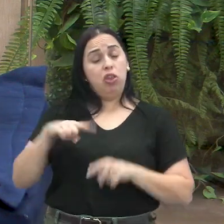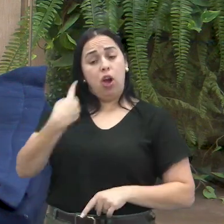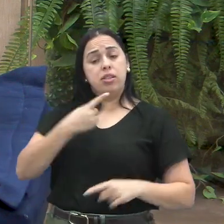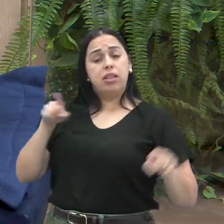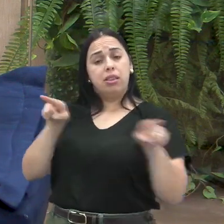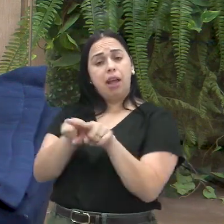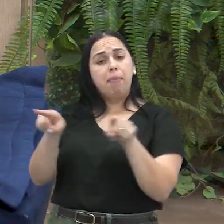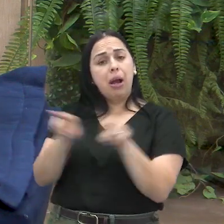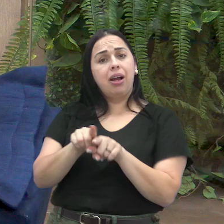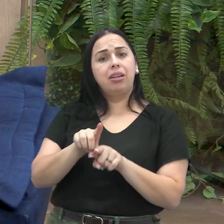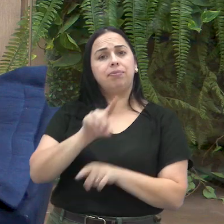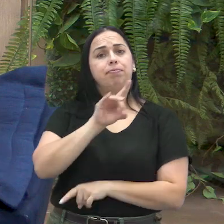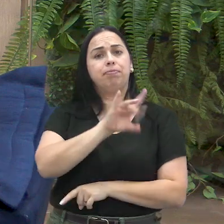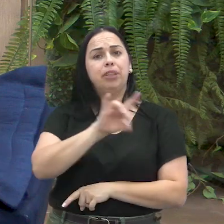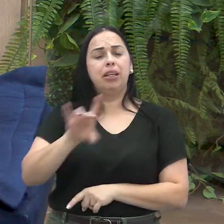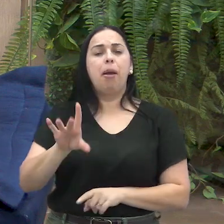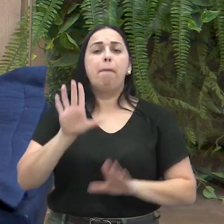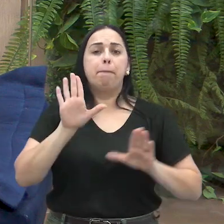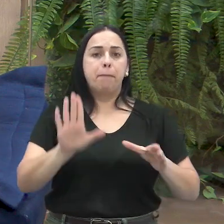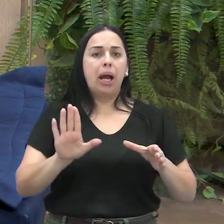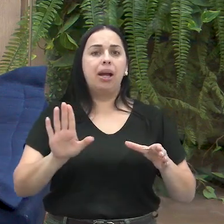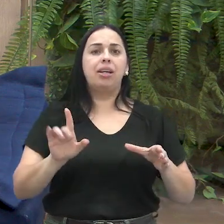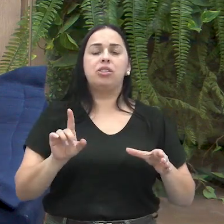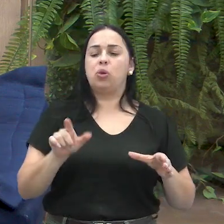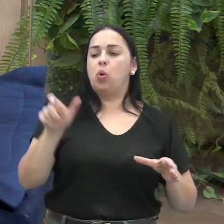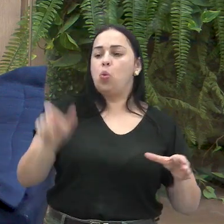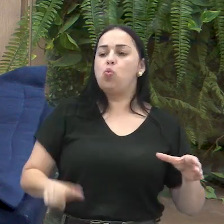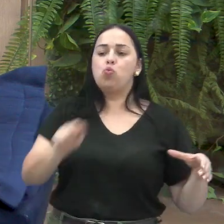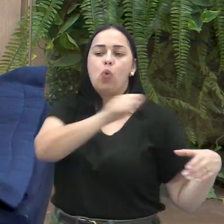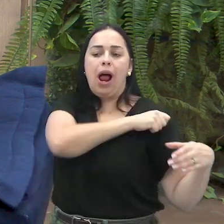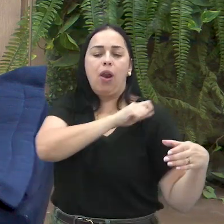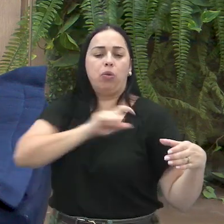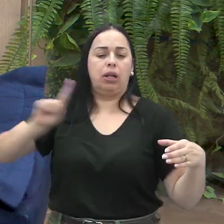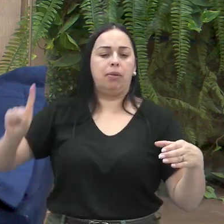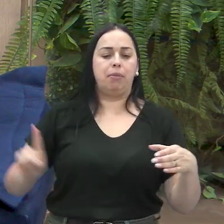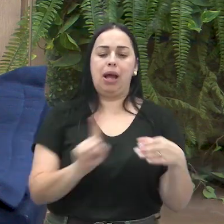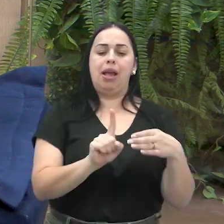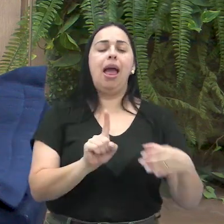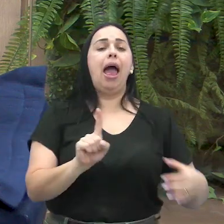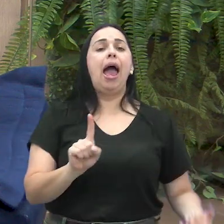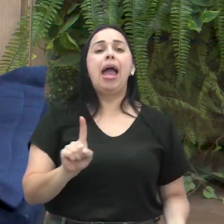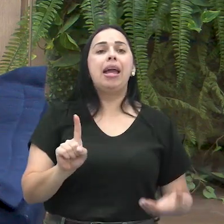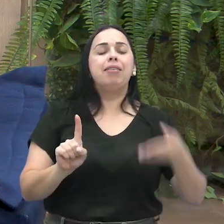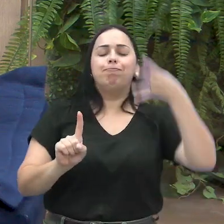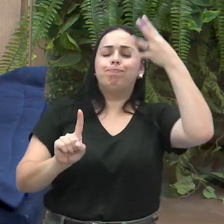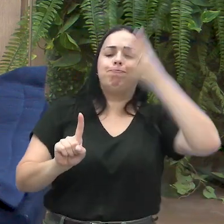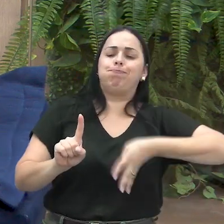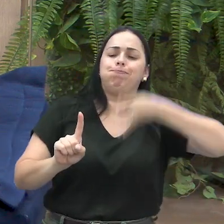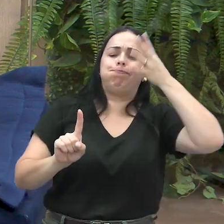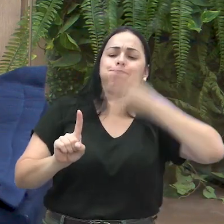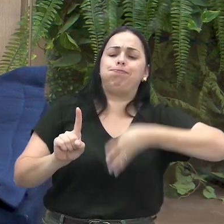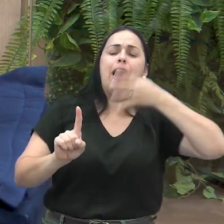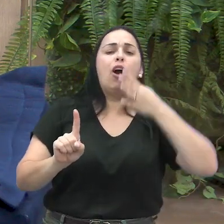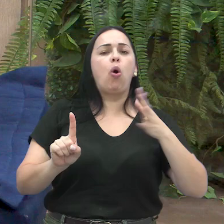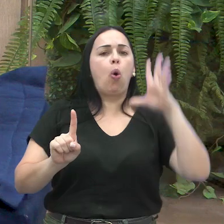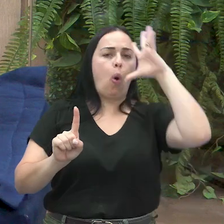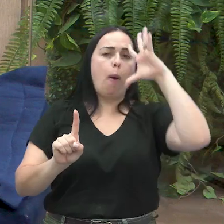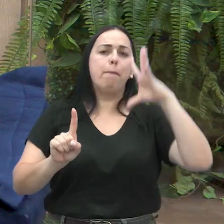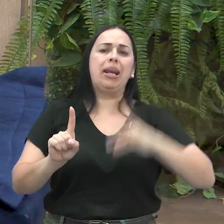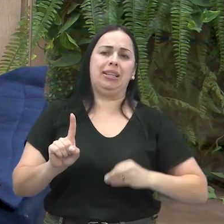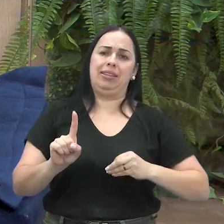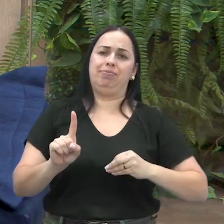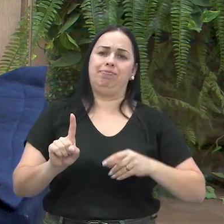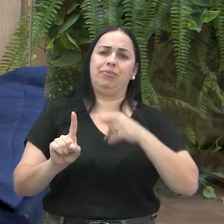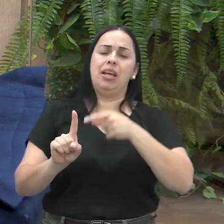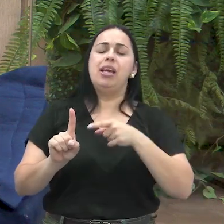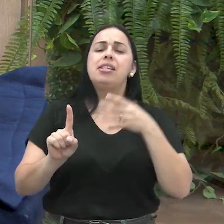Mas quando você vai colocar um aluno, boa inclusão na escola, é fundamental que você ouça os pais para saber qual